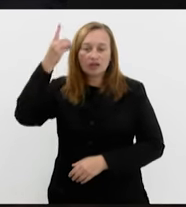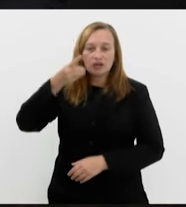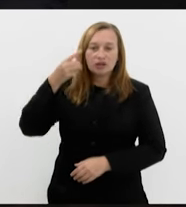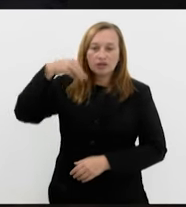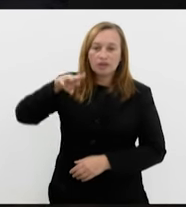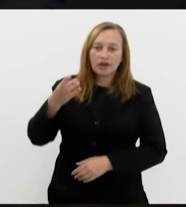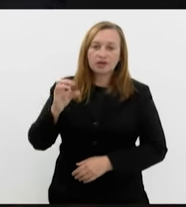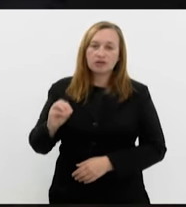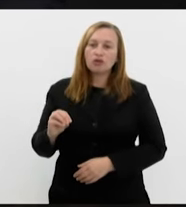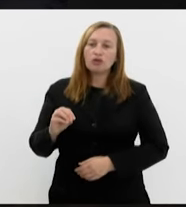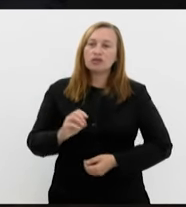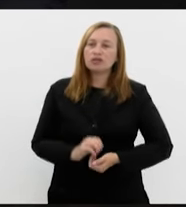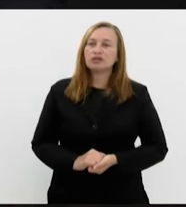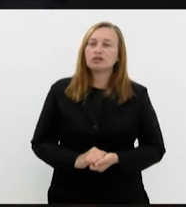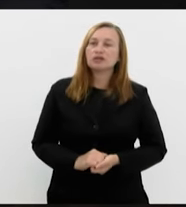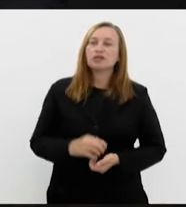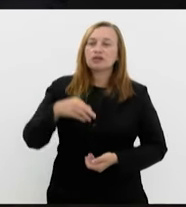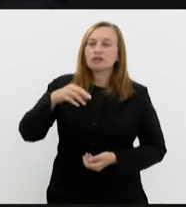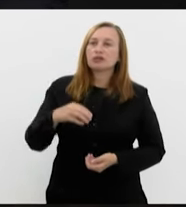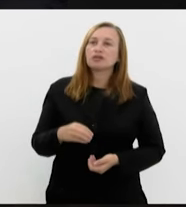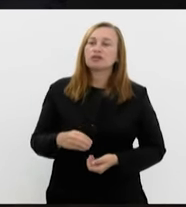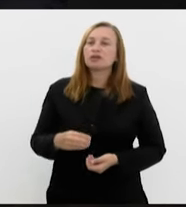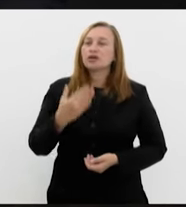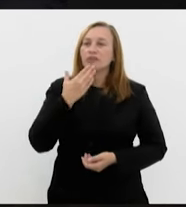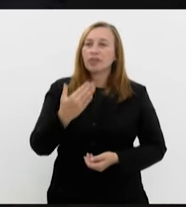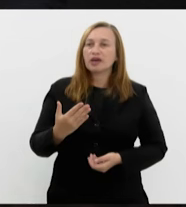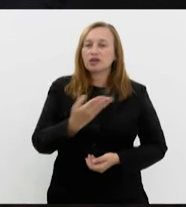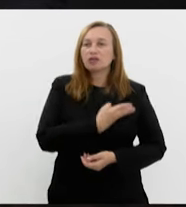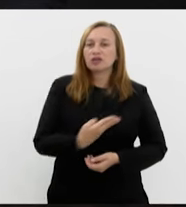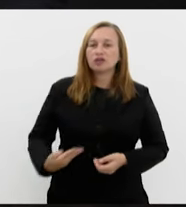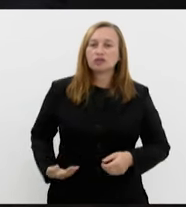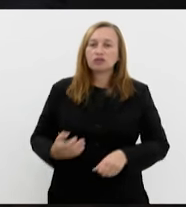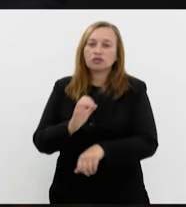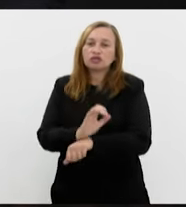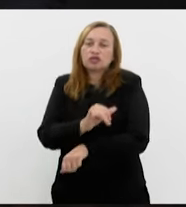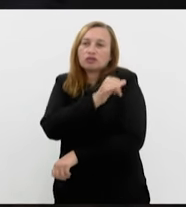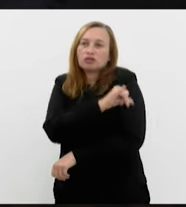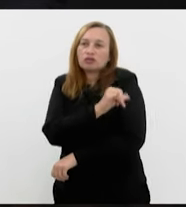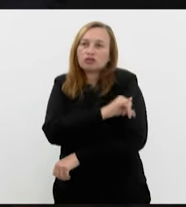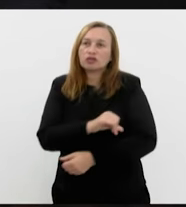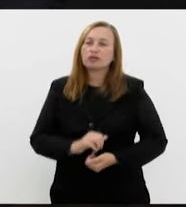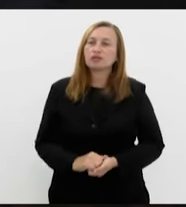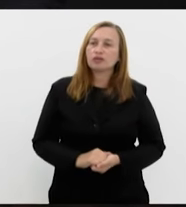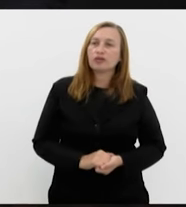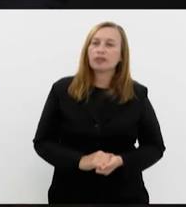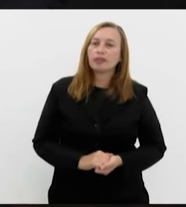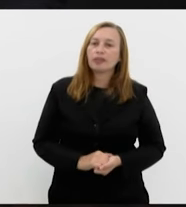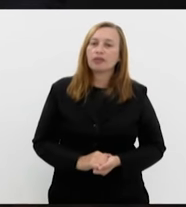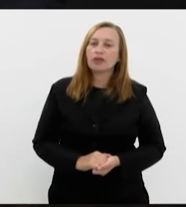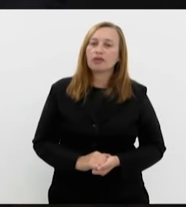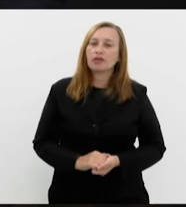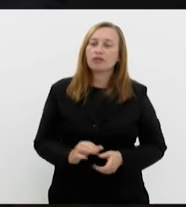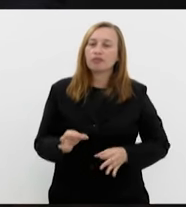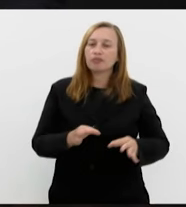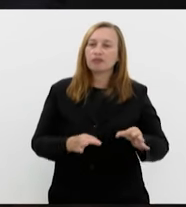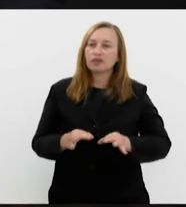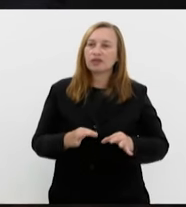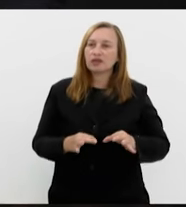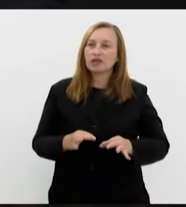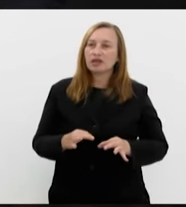Márcio Gualberto, que solicita ao excelentíssimo senhor governador do Estado do Rio de Janeiro que institua o programa Evasão